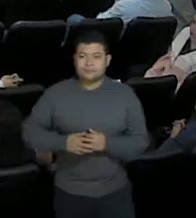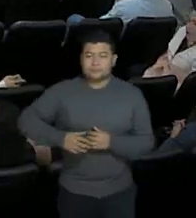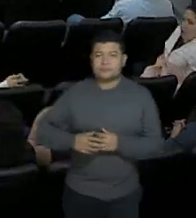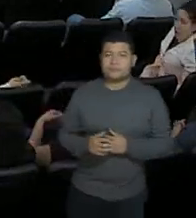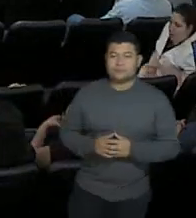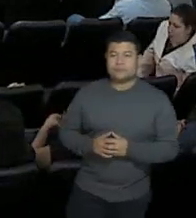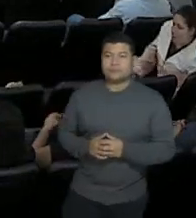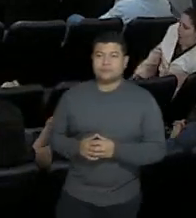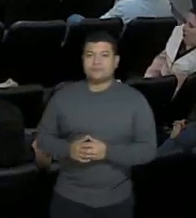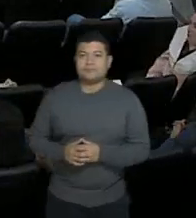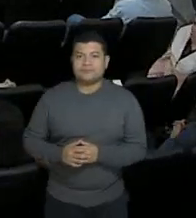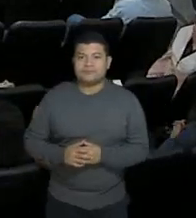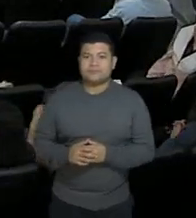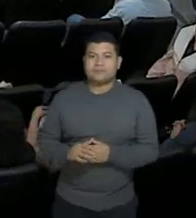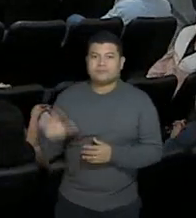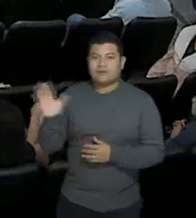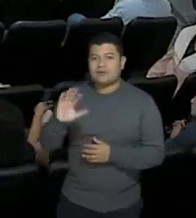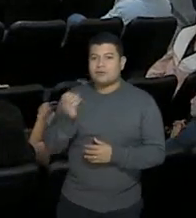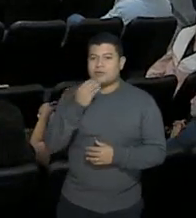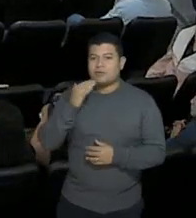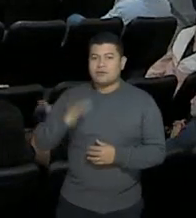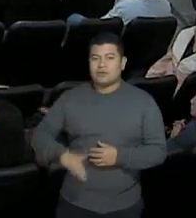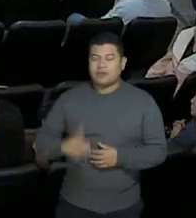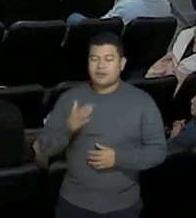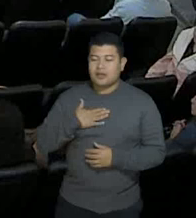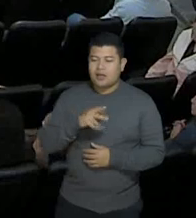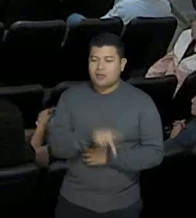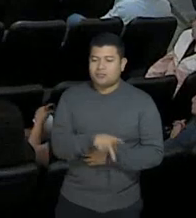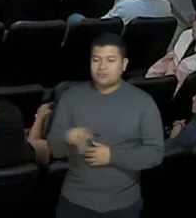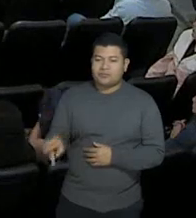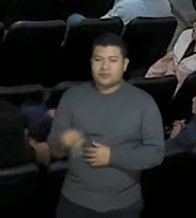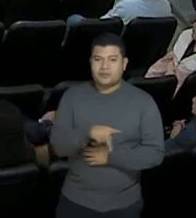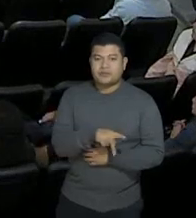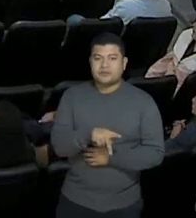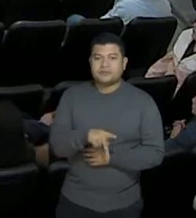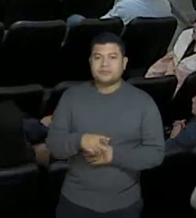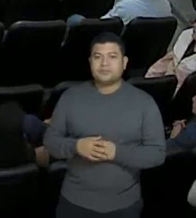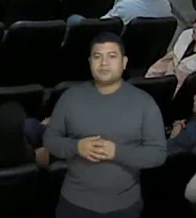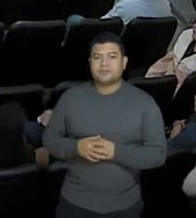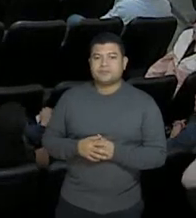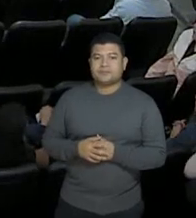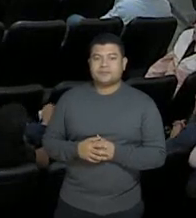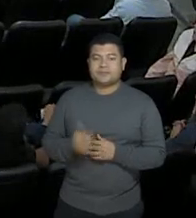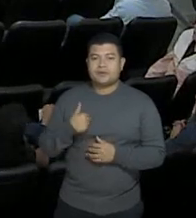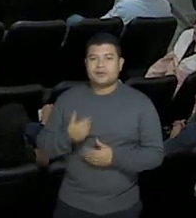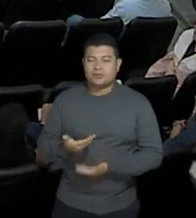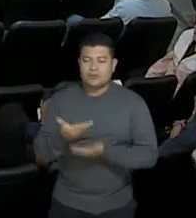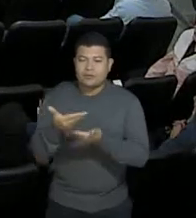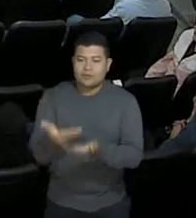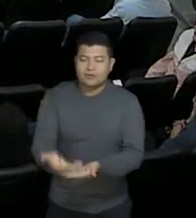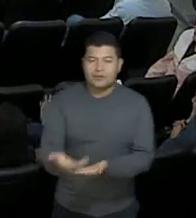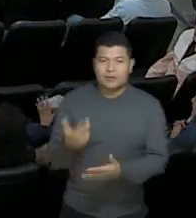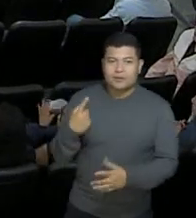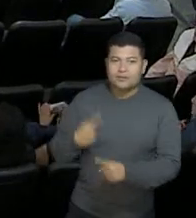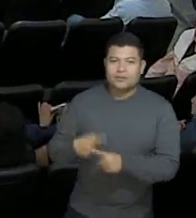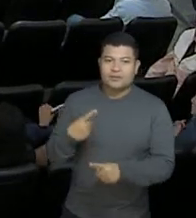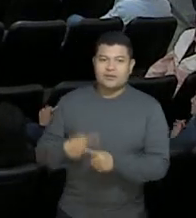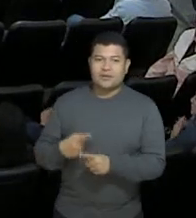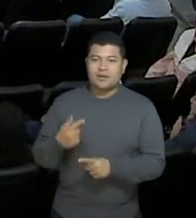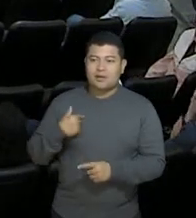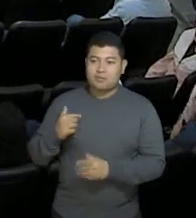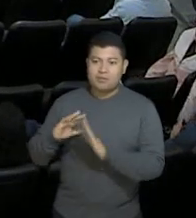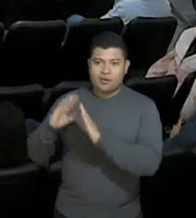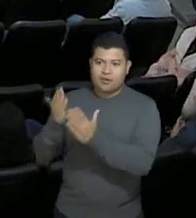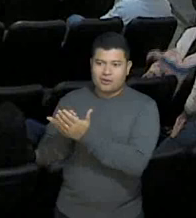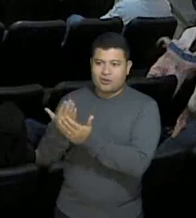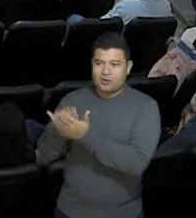Oi, boa tarde. Eu sou professora. Eu fui convidada justamente na minha escola para